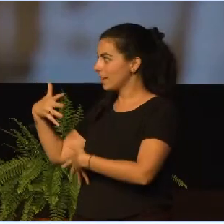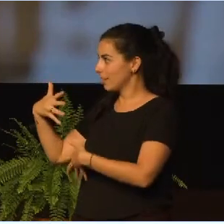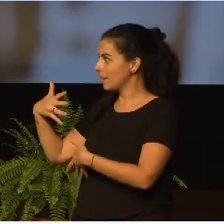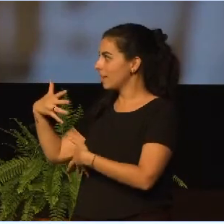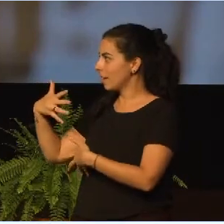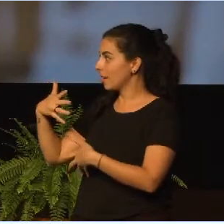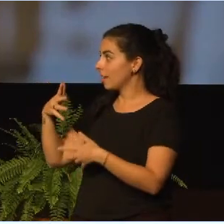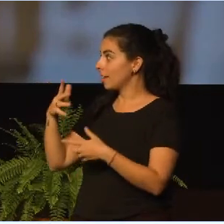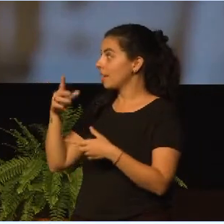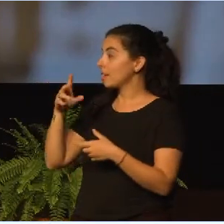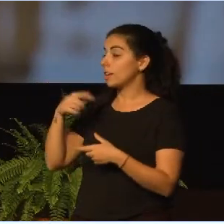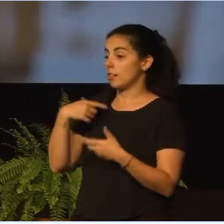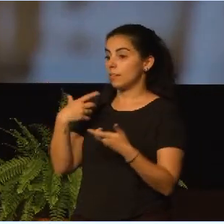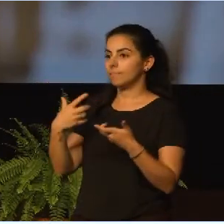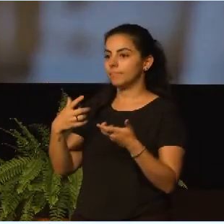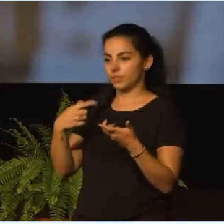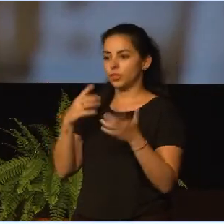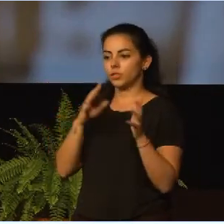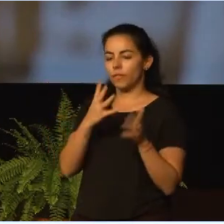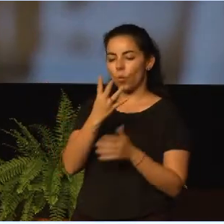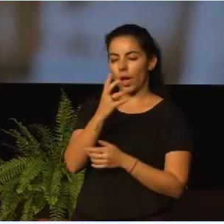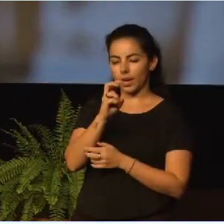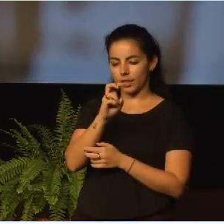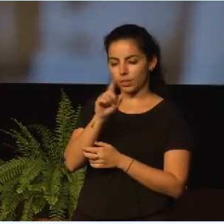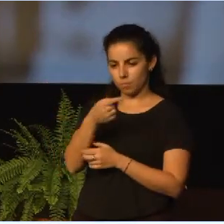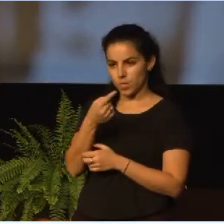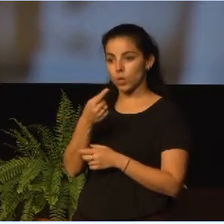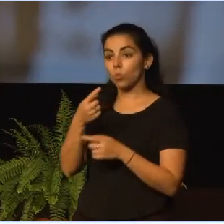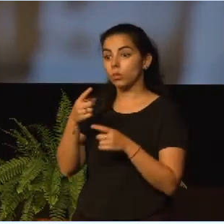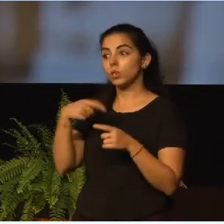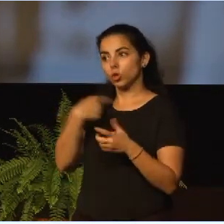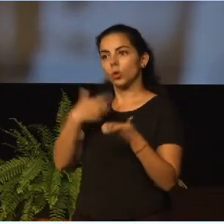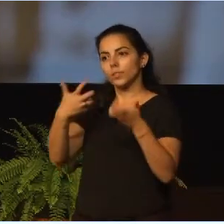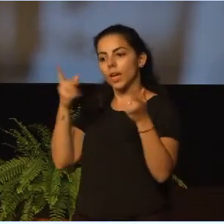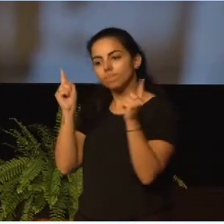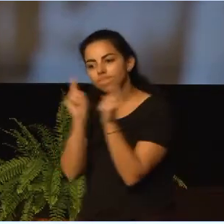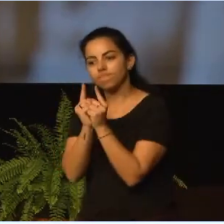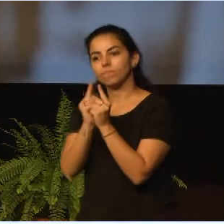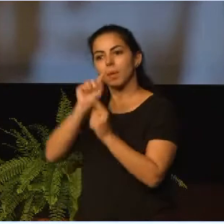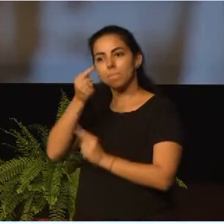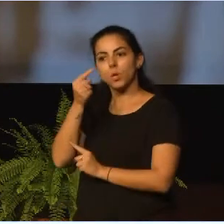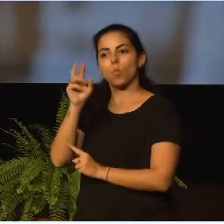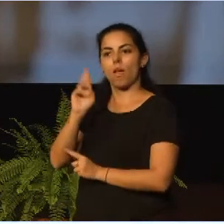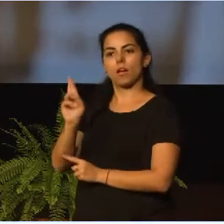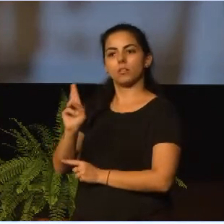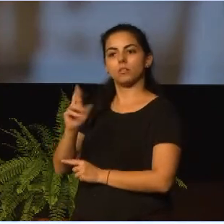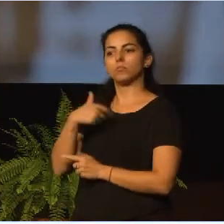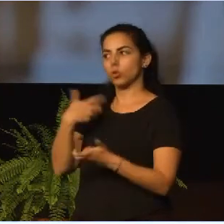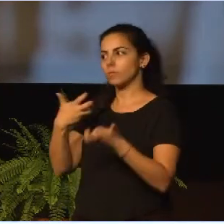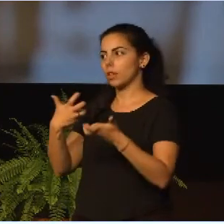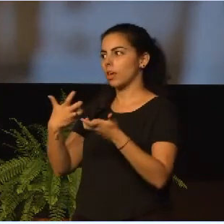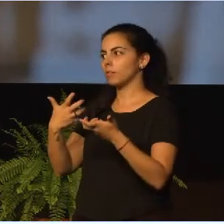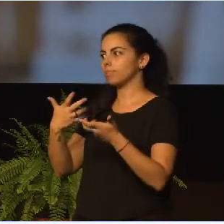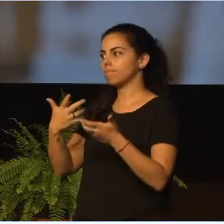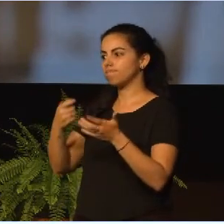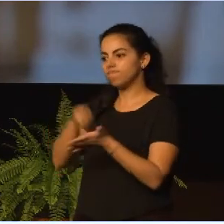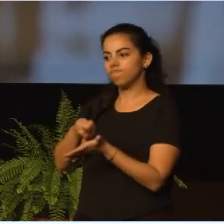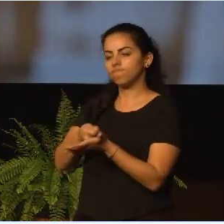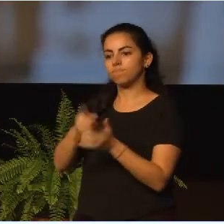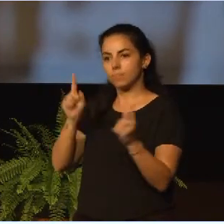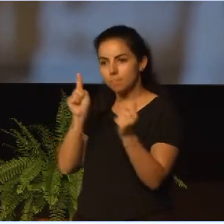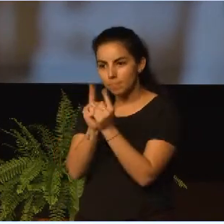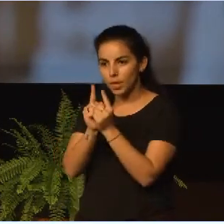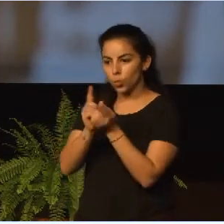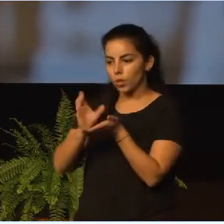em R$1.000, a gente está falando de mais de R$500 mil por mês de redução. R$1.000. Os caras ganham 45. A gente tem o